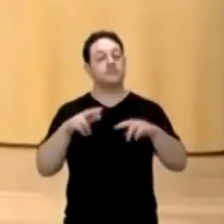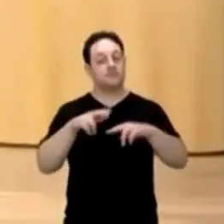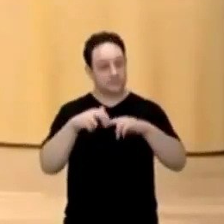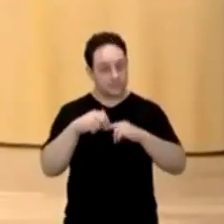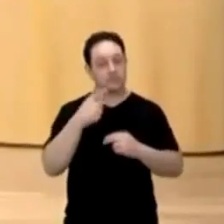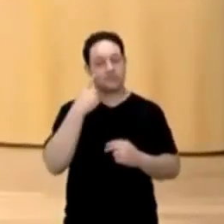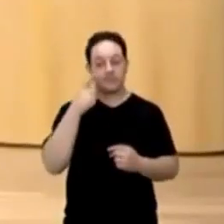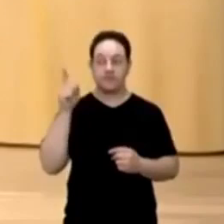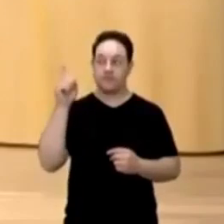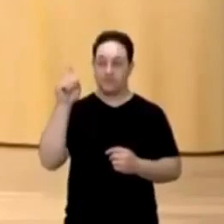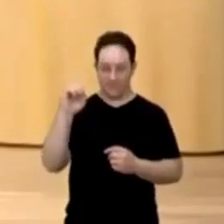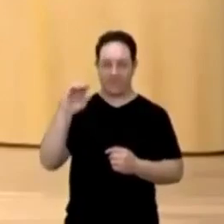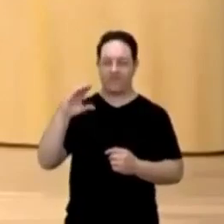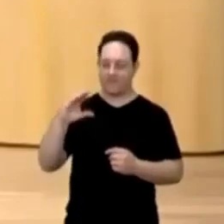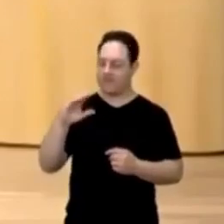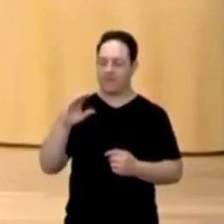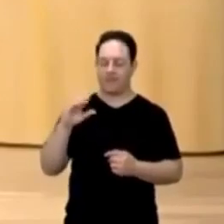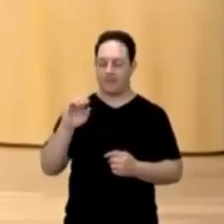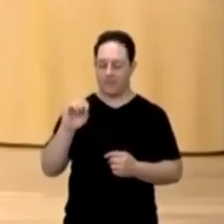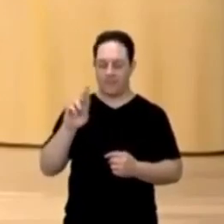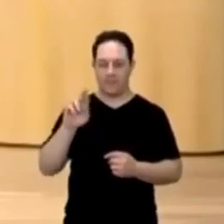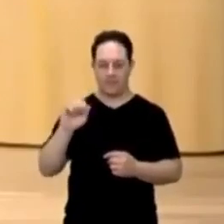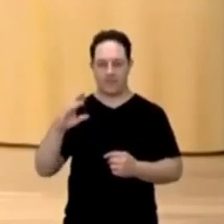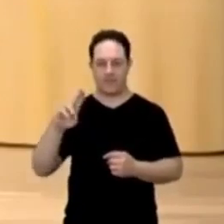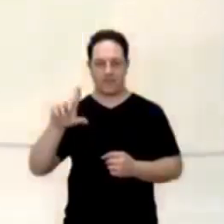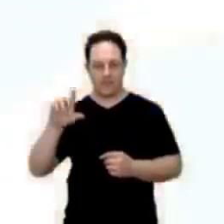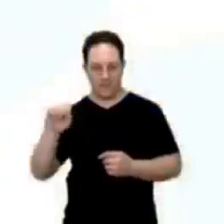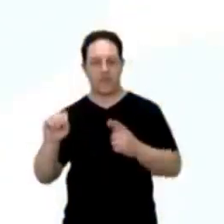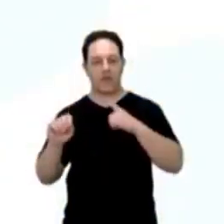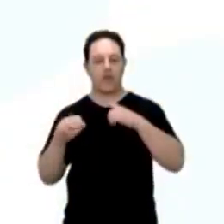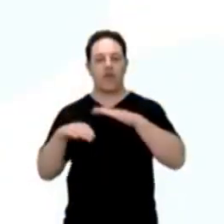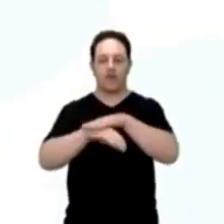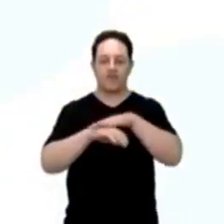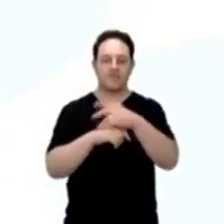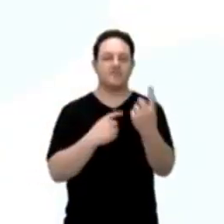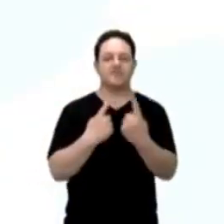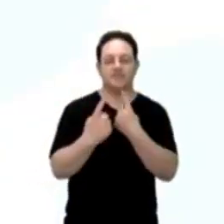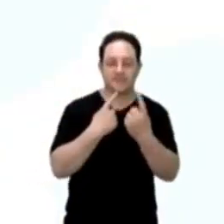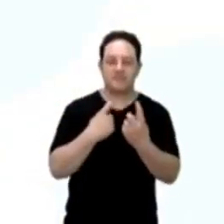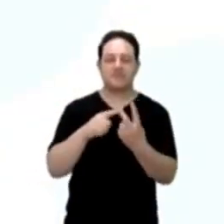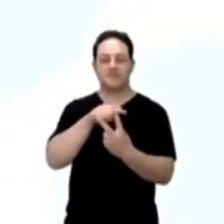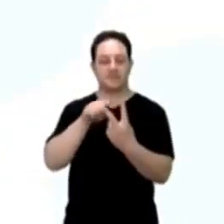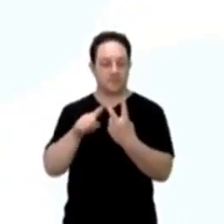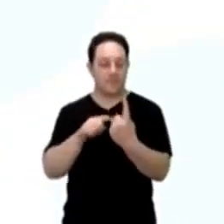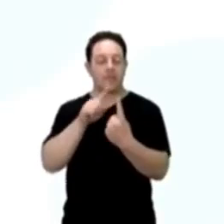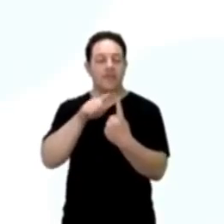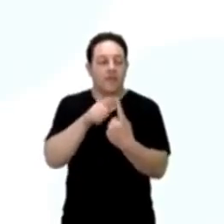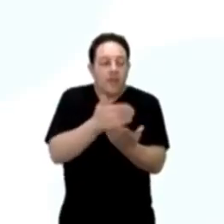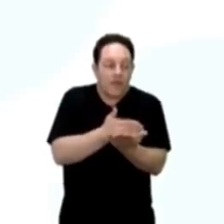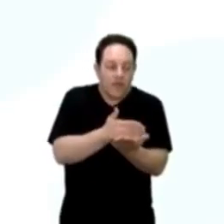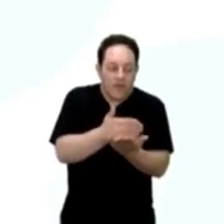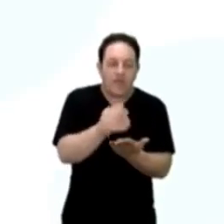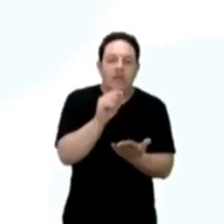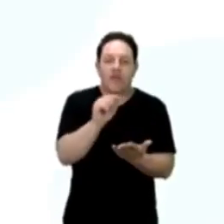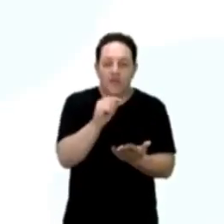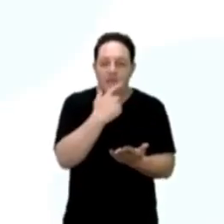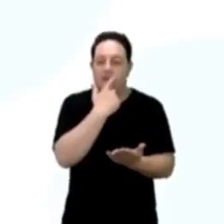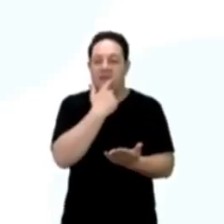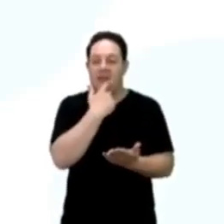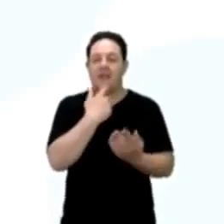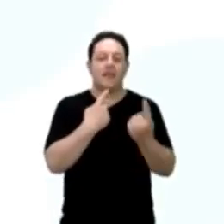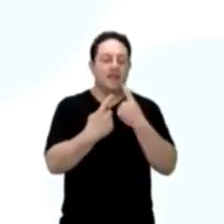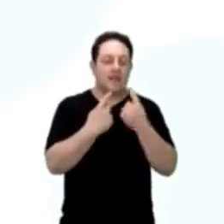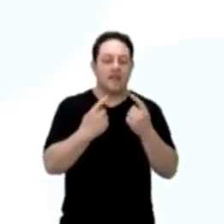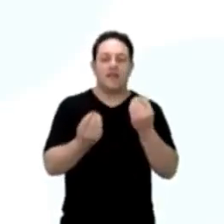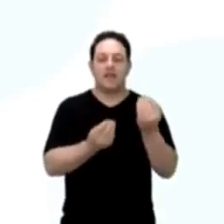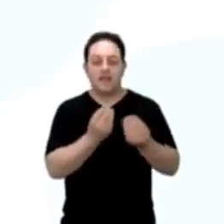disso que o oráculo tem duas conversas. Um no começo do jogo, que você meio que se avalia e você fala sobre como você está